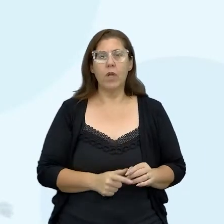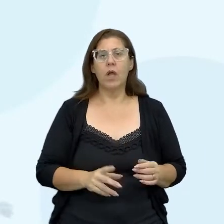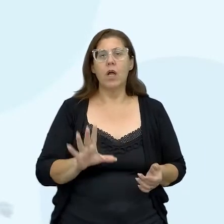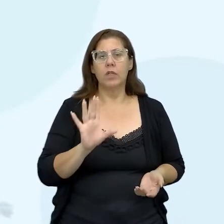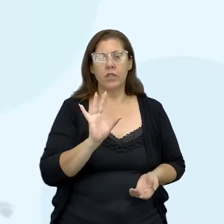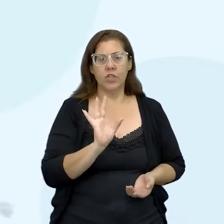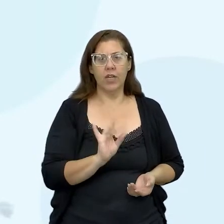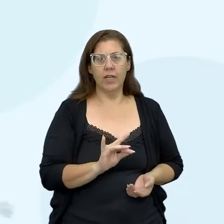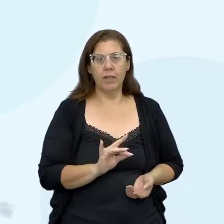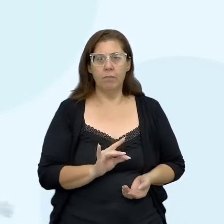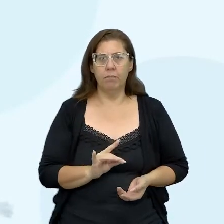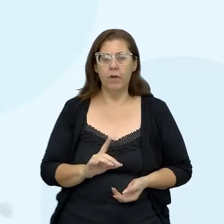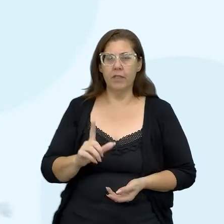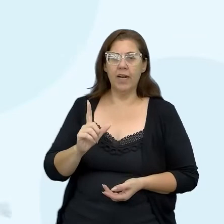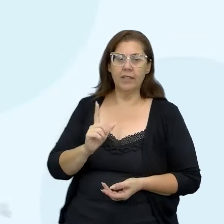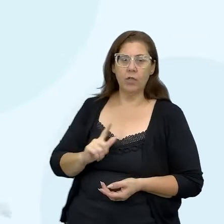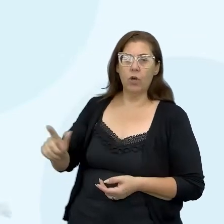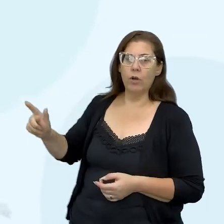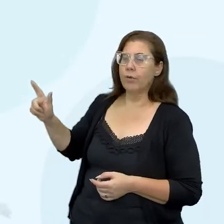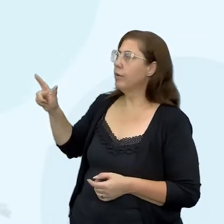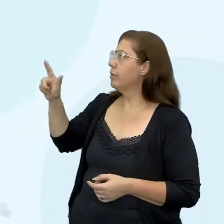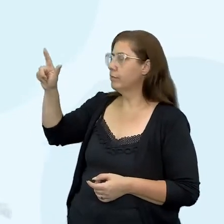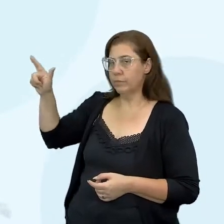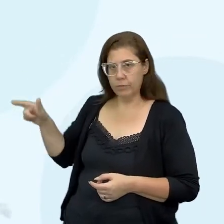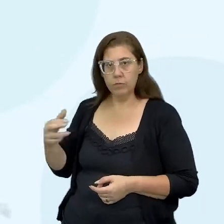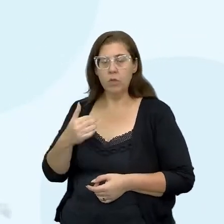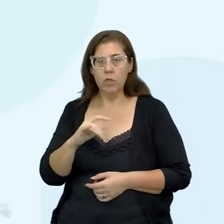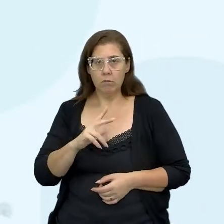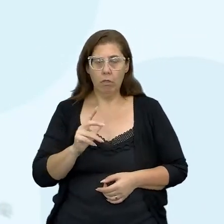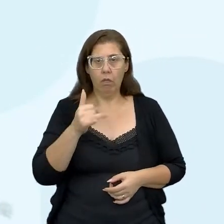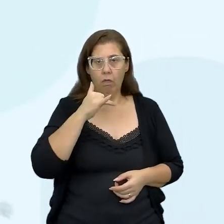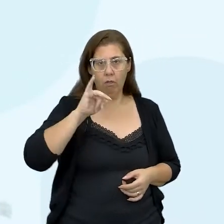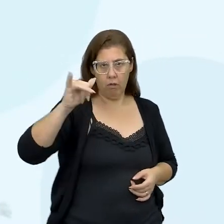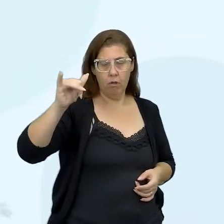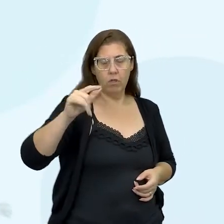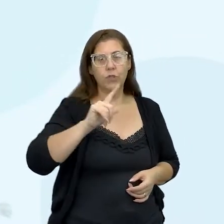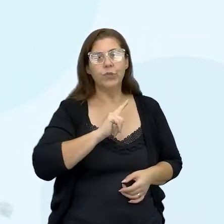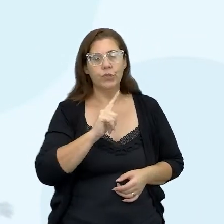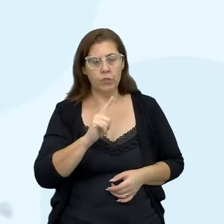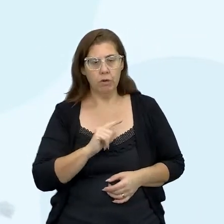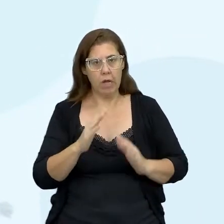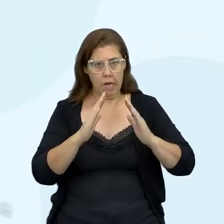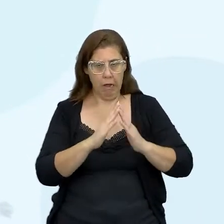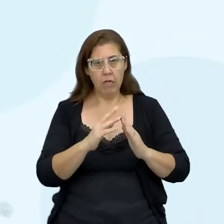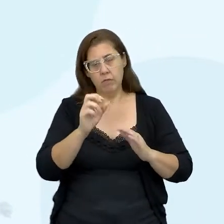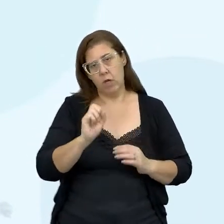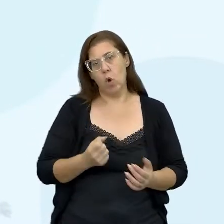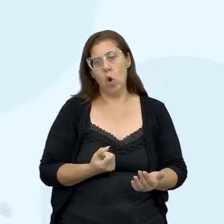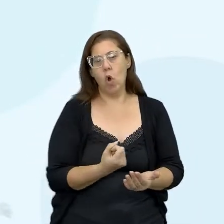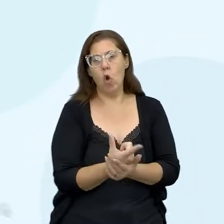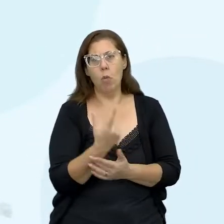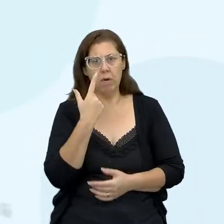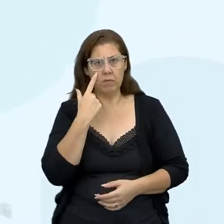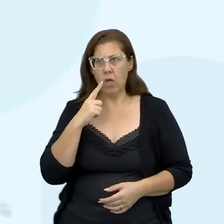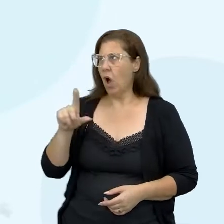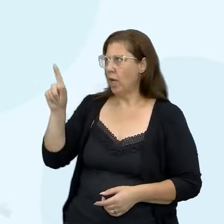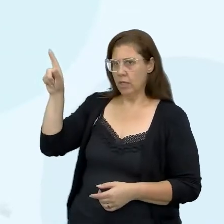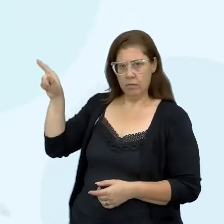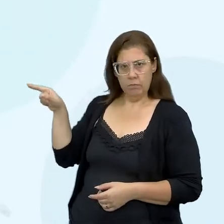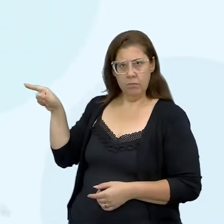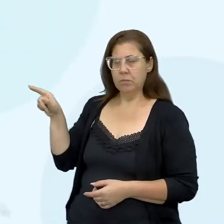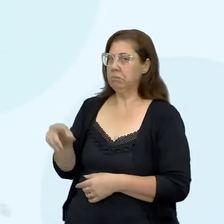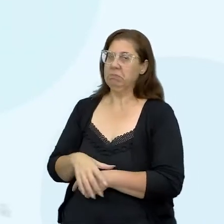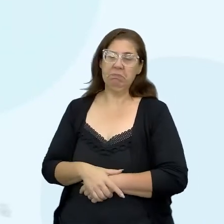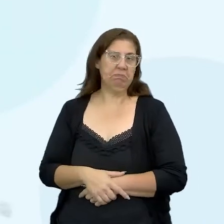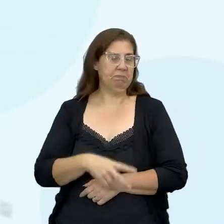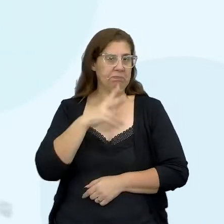geladeira, fogão, televisão, coisas que têm energia, né? Na sua casa você quando vai comprar equipamento, você olha isso? Vou ser sincera,